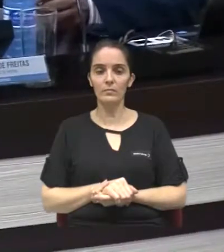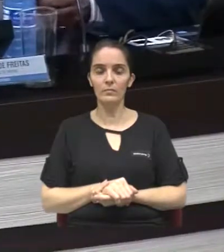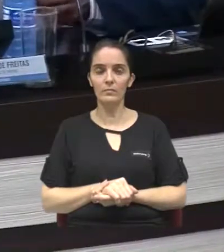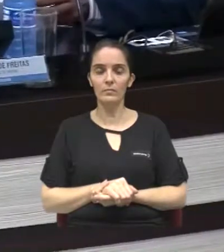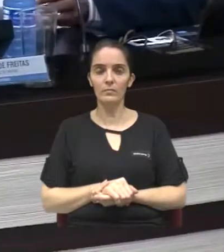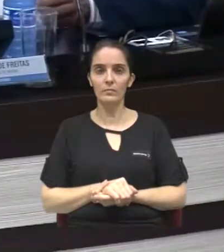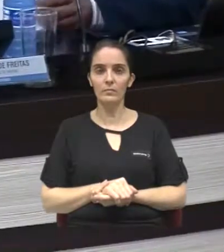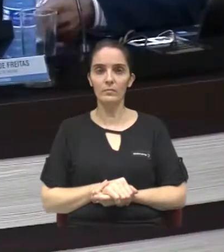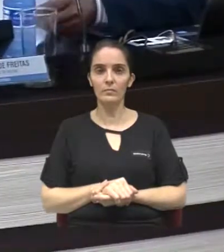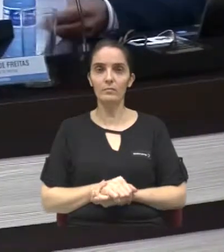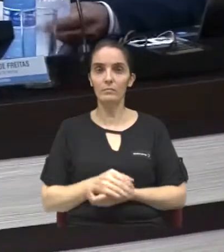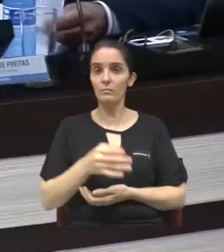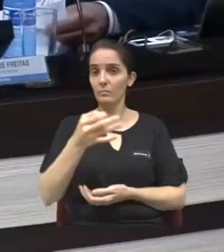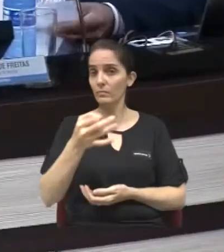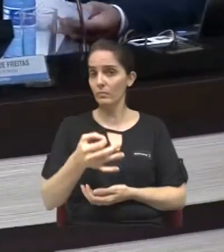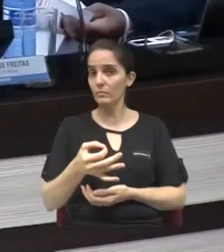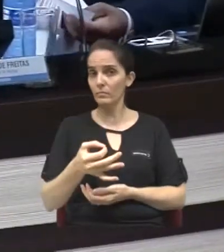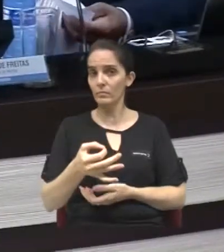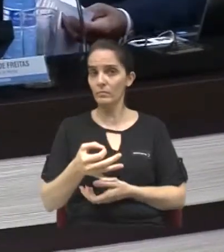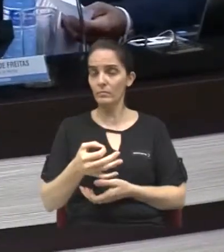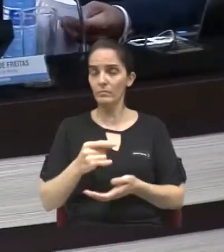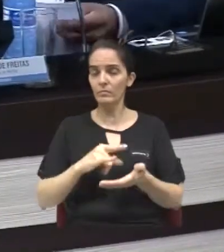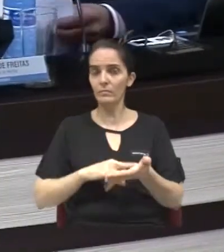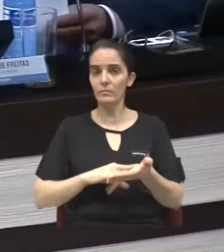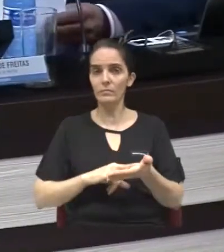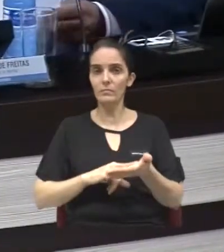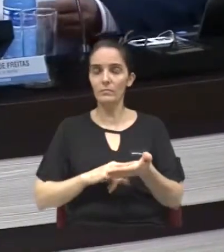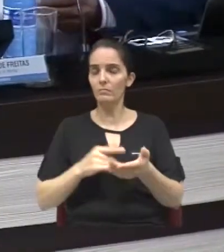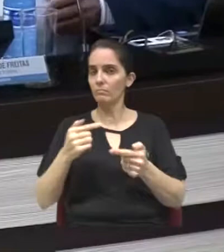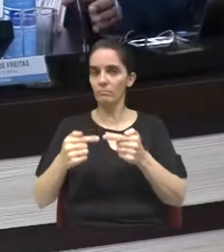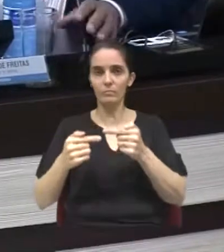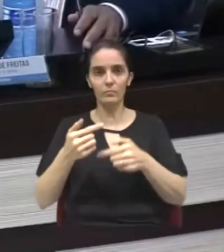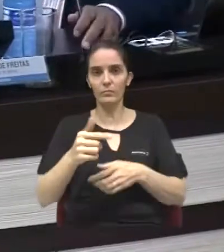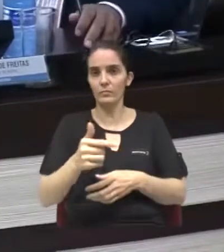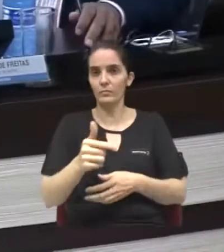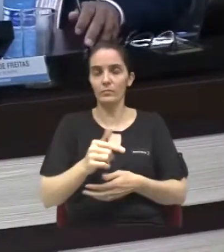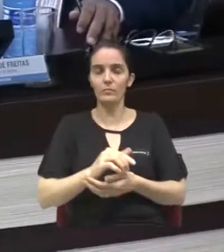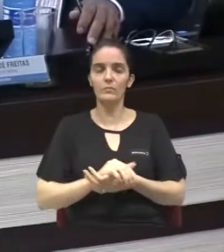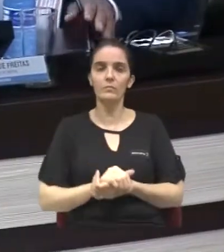O requerimento está formalmente em ordem e não comporta discussão.